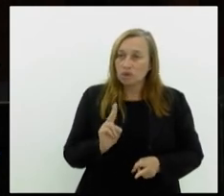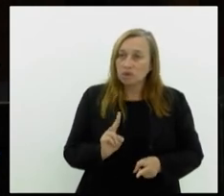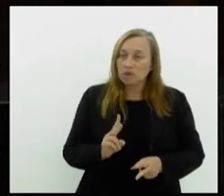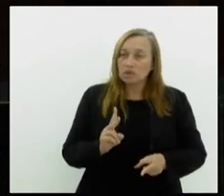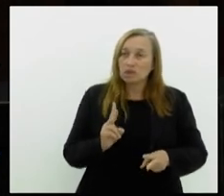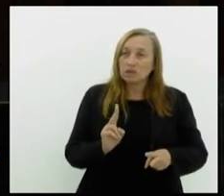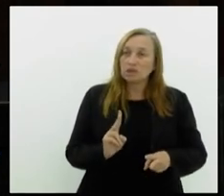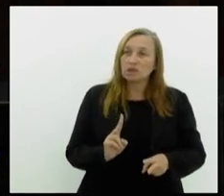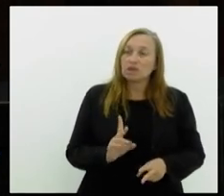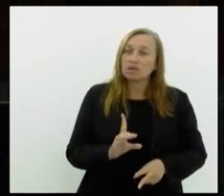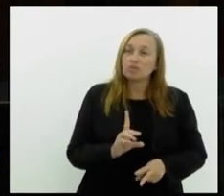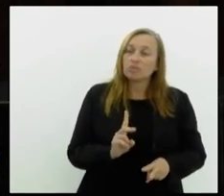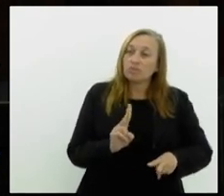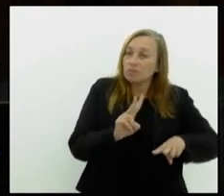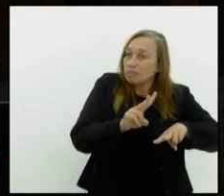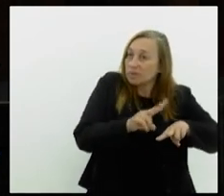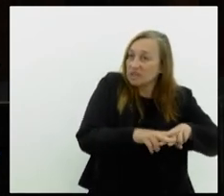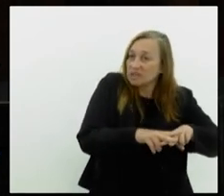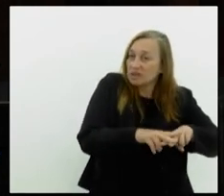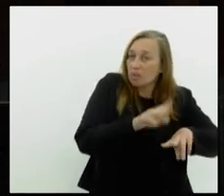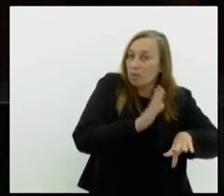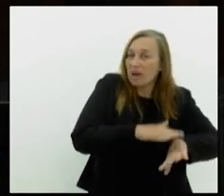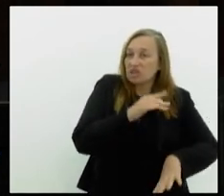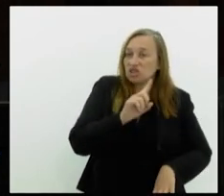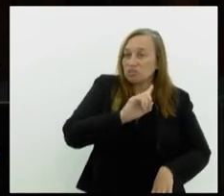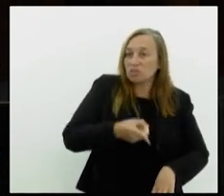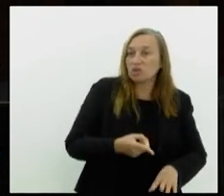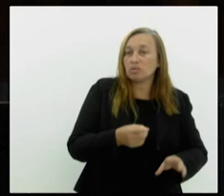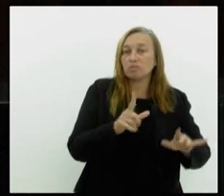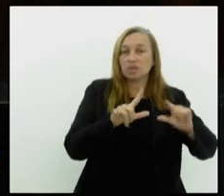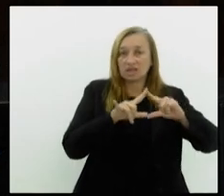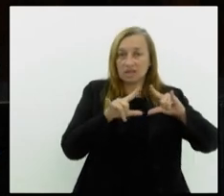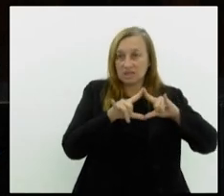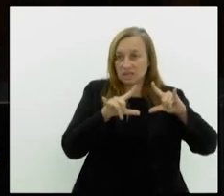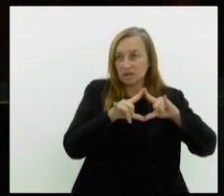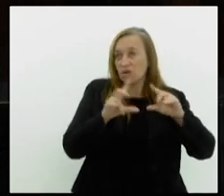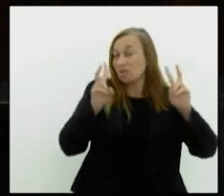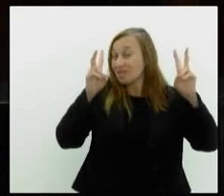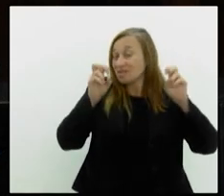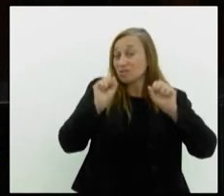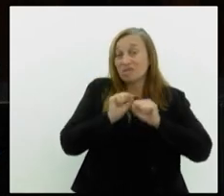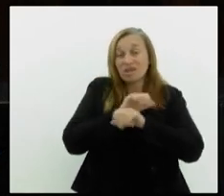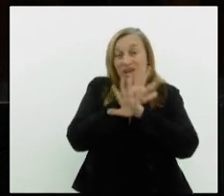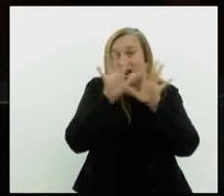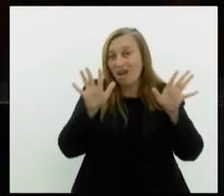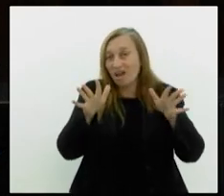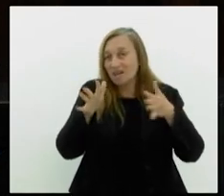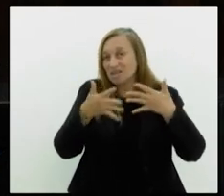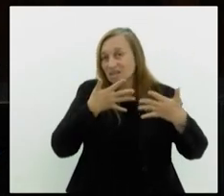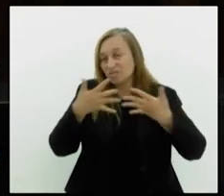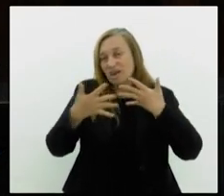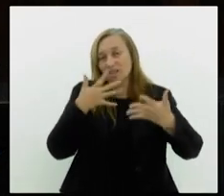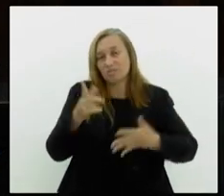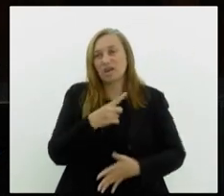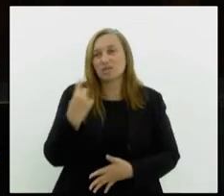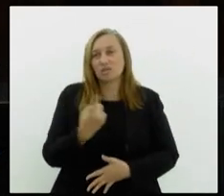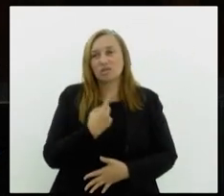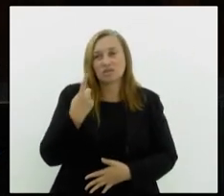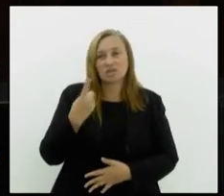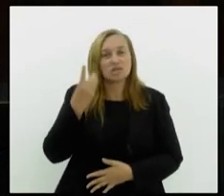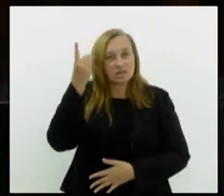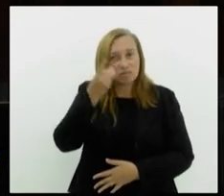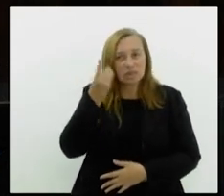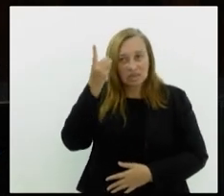1.000 milicianos. E aí uma questão se torna absolutamente clara, transparente para todos nós, deputado Márcio